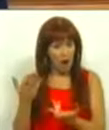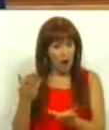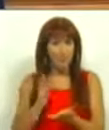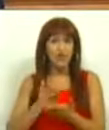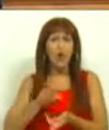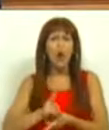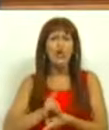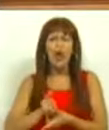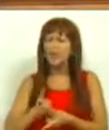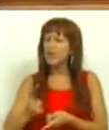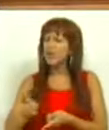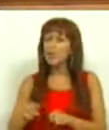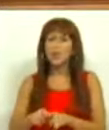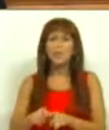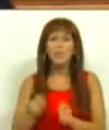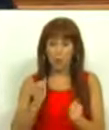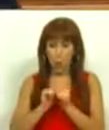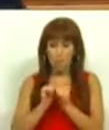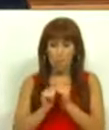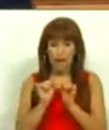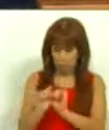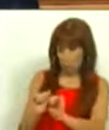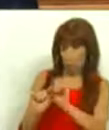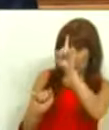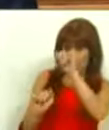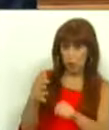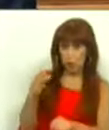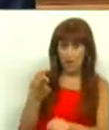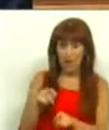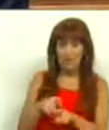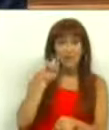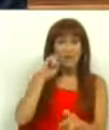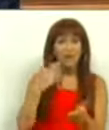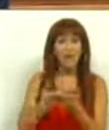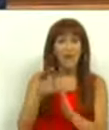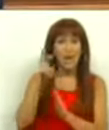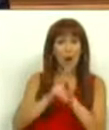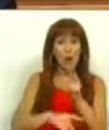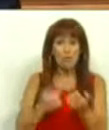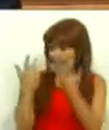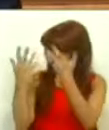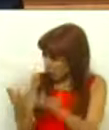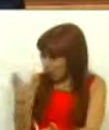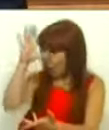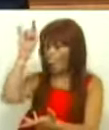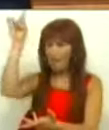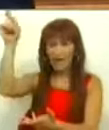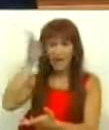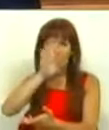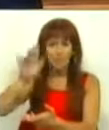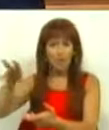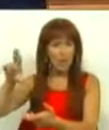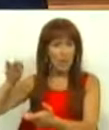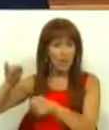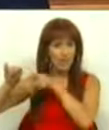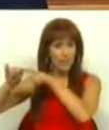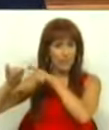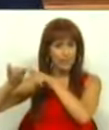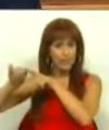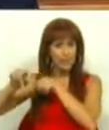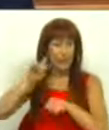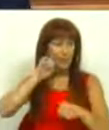apenas quais as alterações que, no papel da oposição, o PS defende ao regime que o atual Governo concretizou em novembro